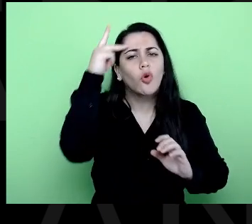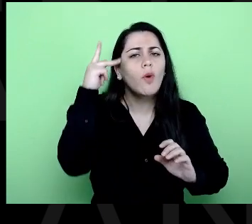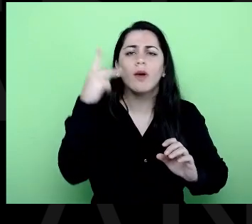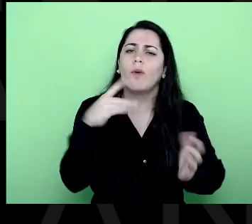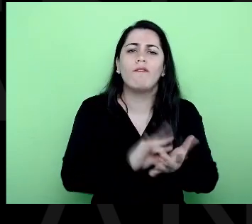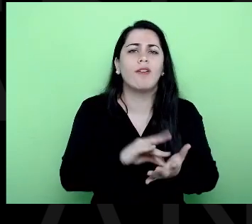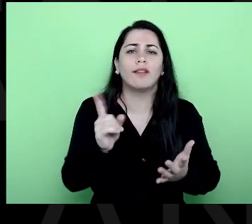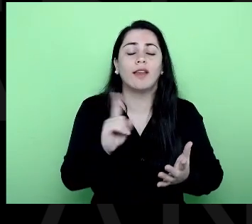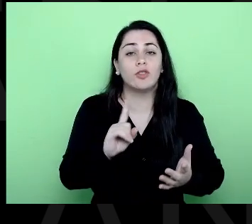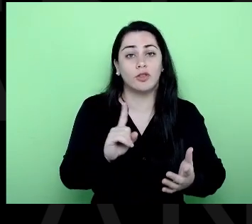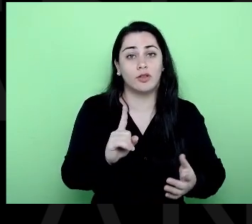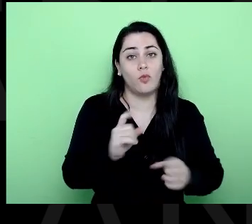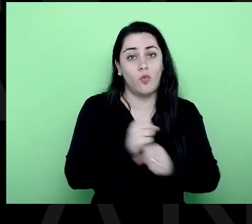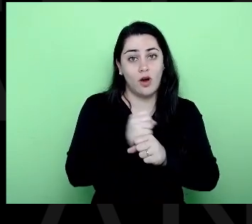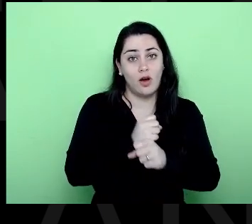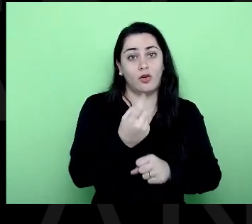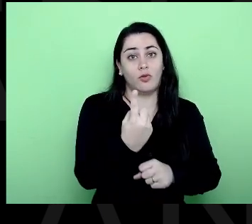depois de 64,